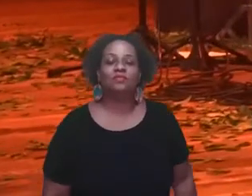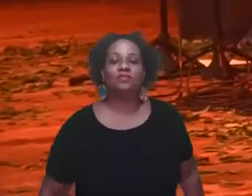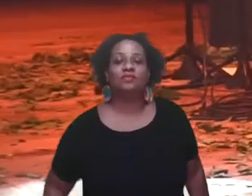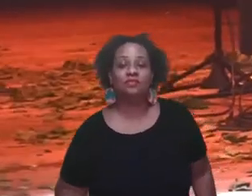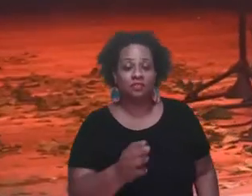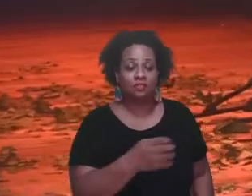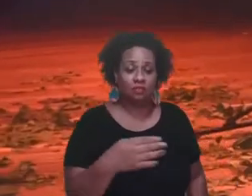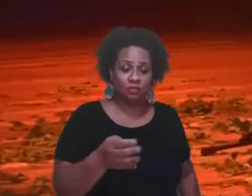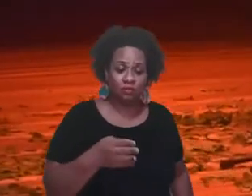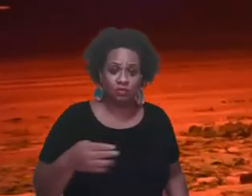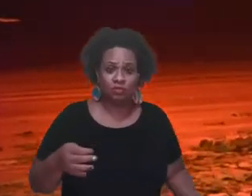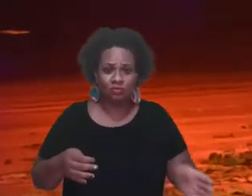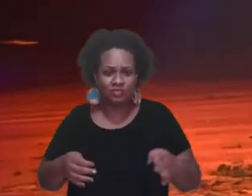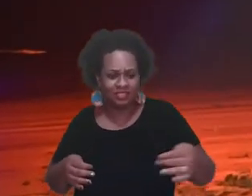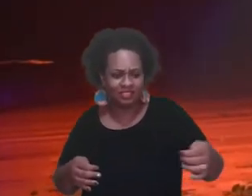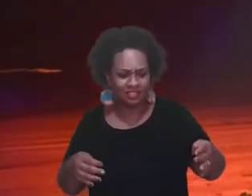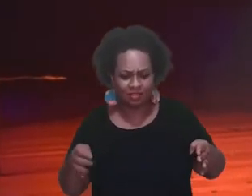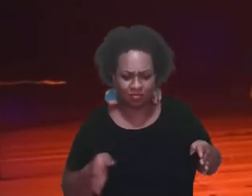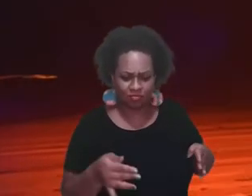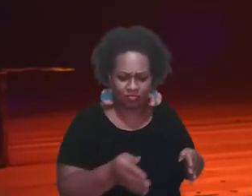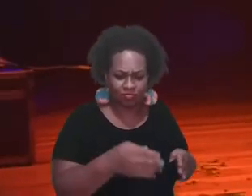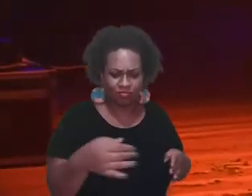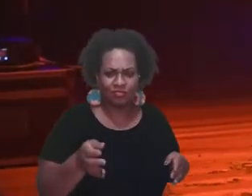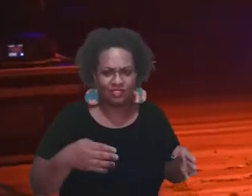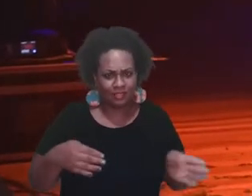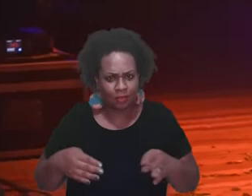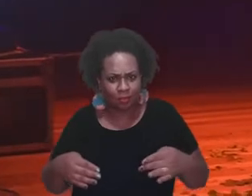piaba piaba recebi a batata